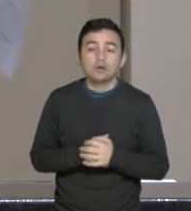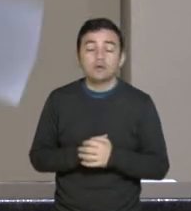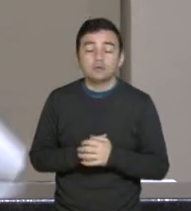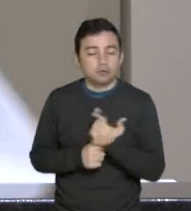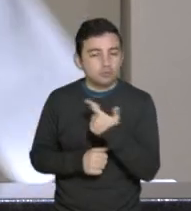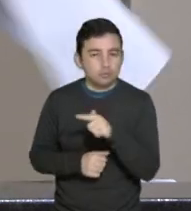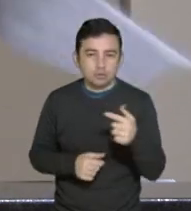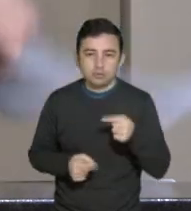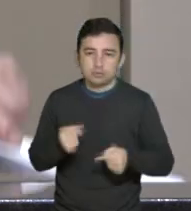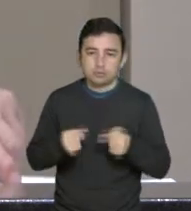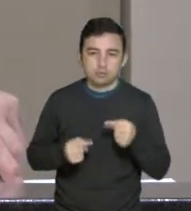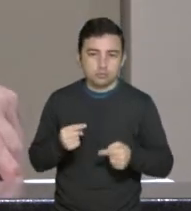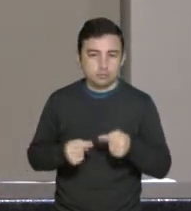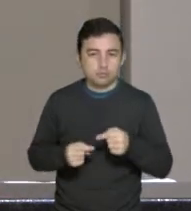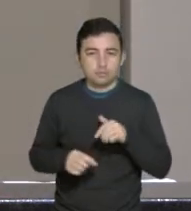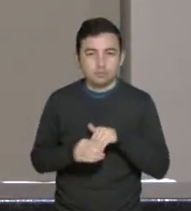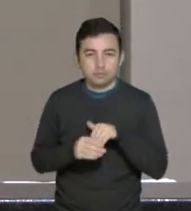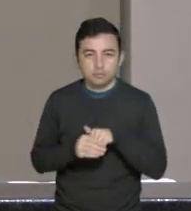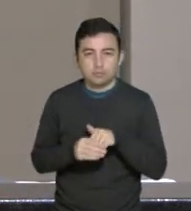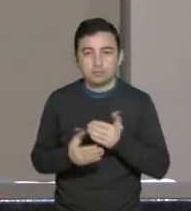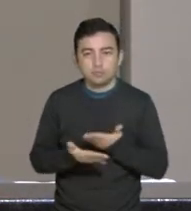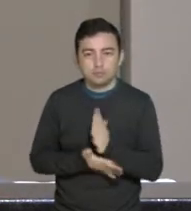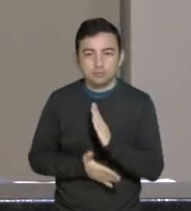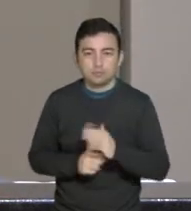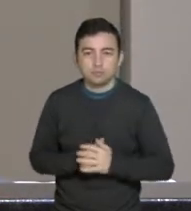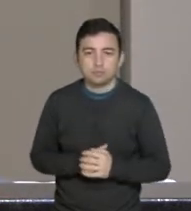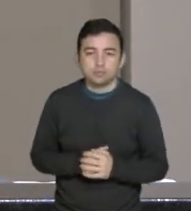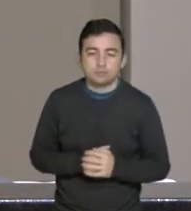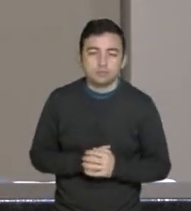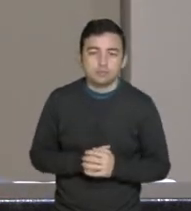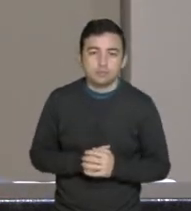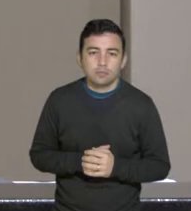queira discuti-lo, em votação, aprovado.